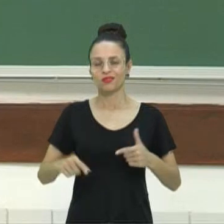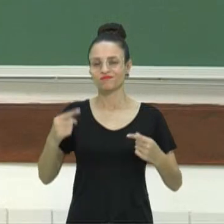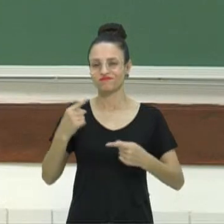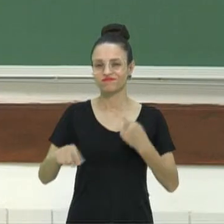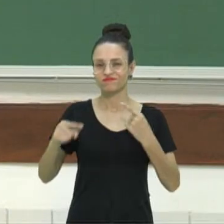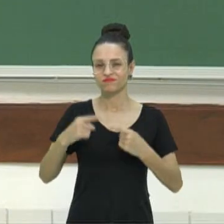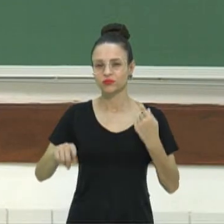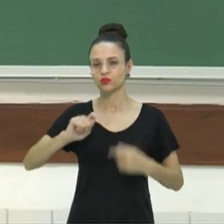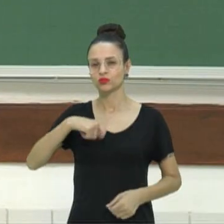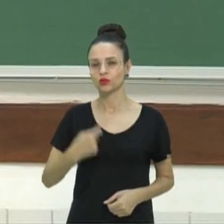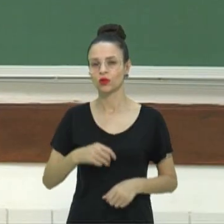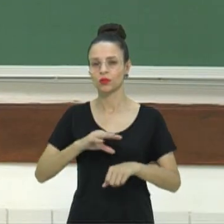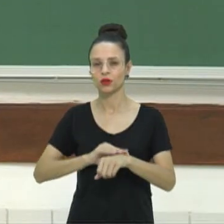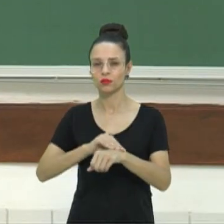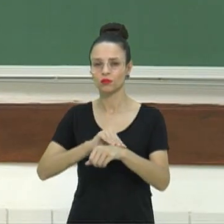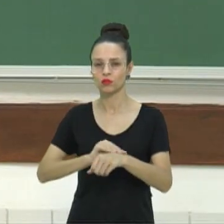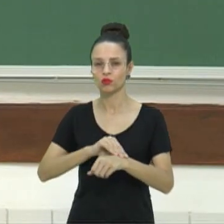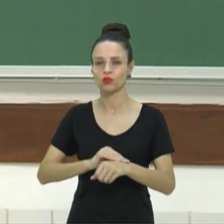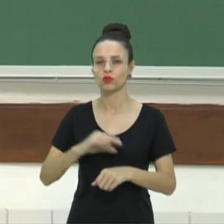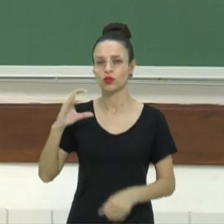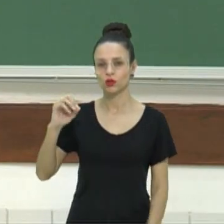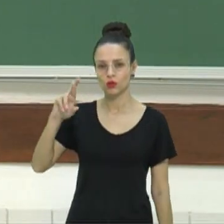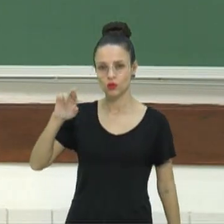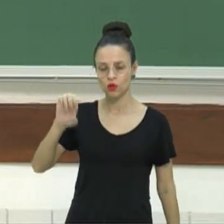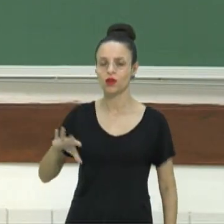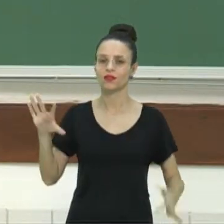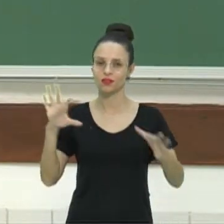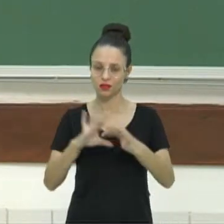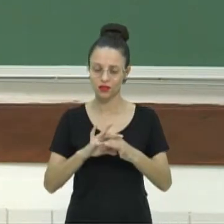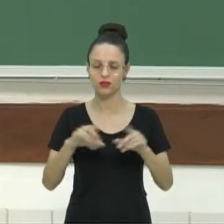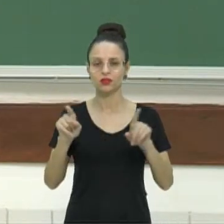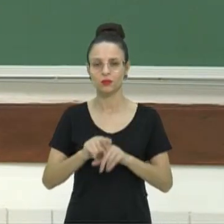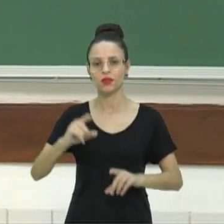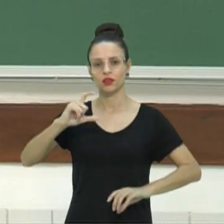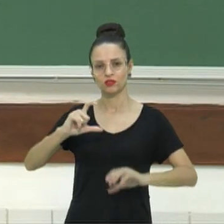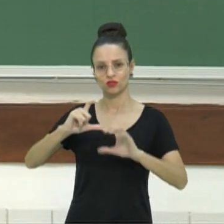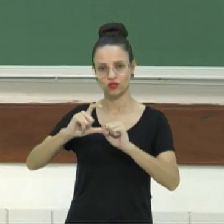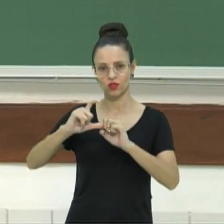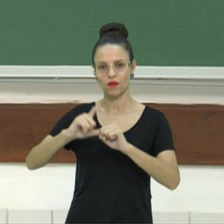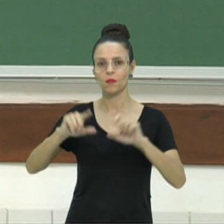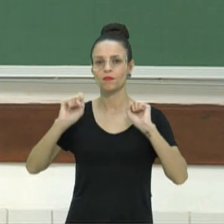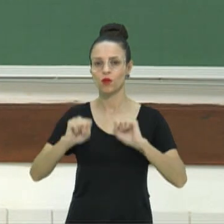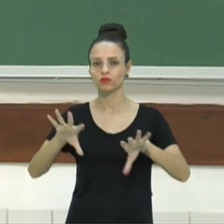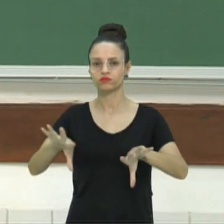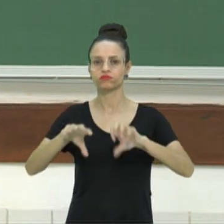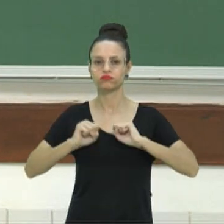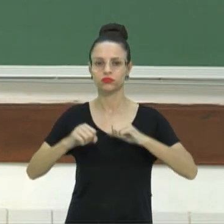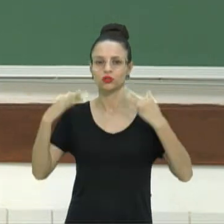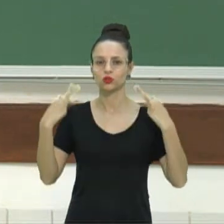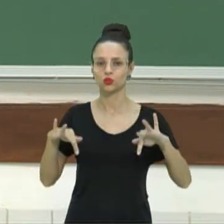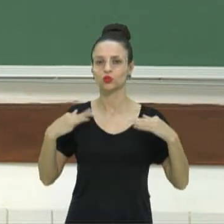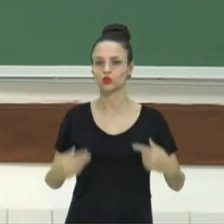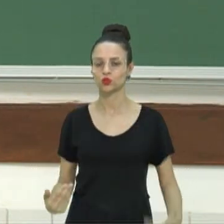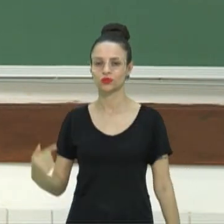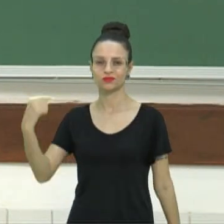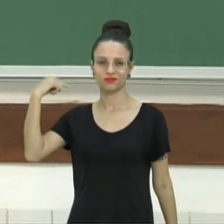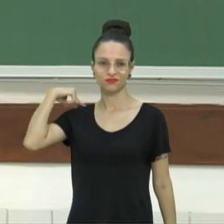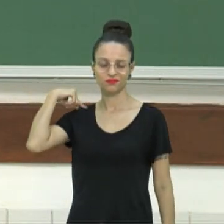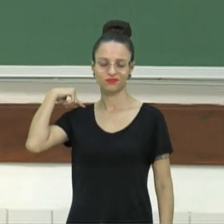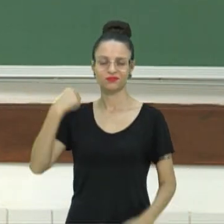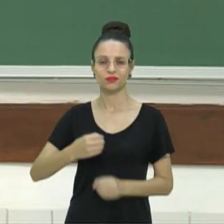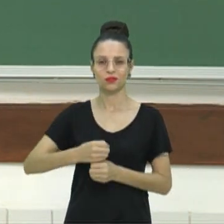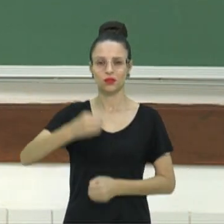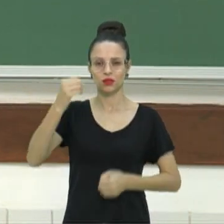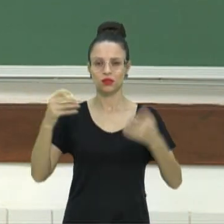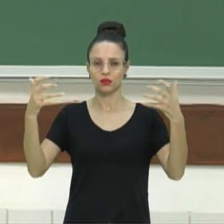questão muscular, envolto no core, envolto no diafragma, pode estar acarretando dores na coluna, né? Então também tem